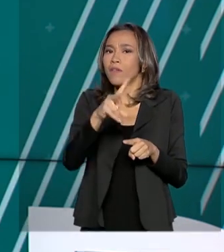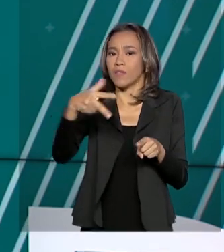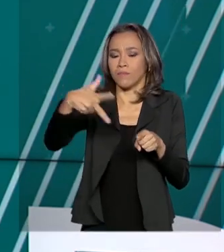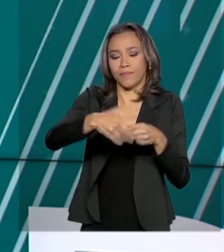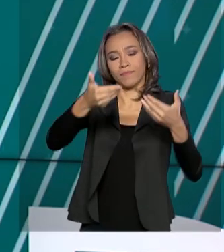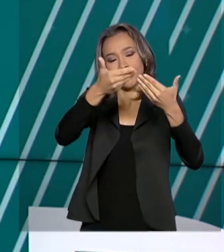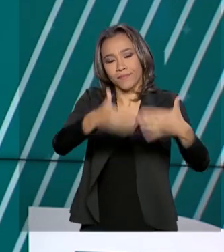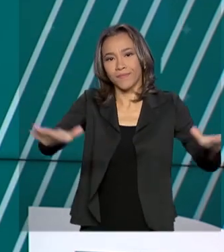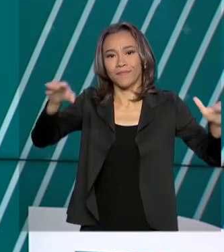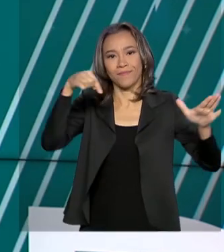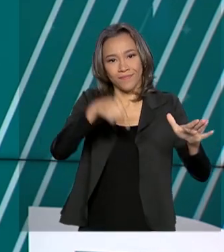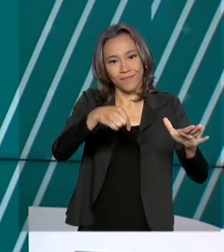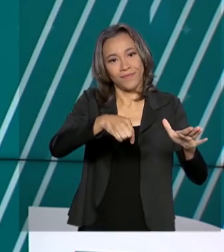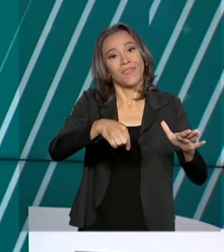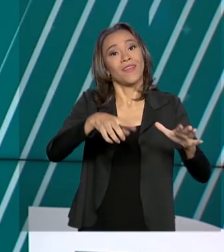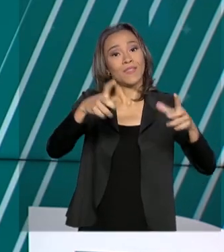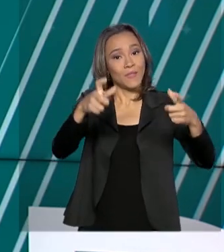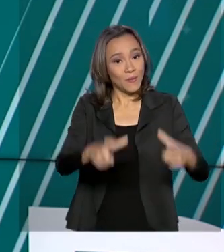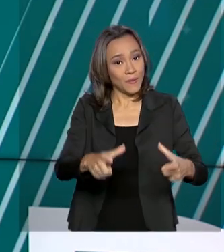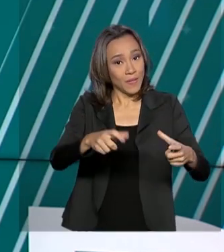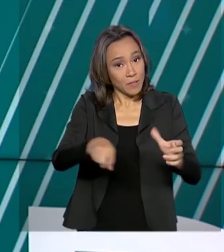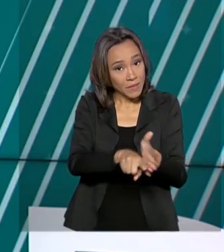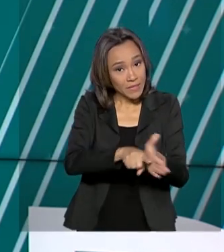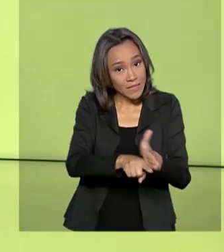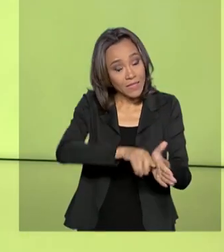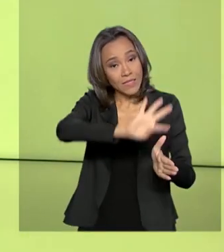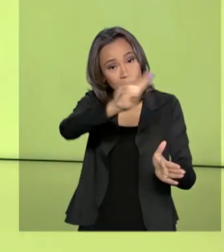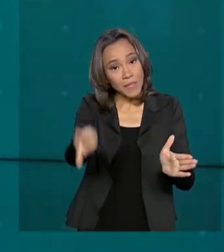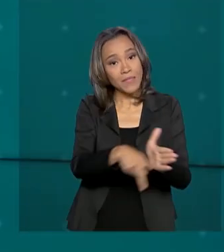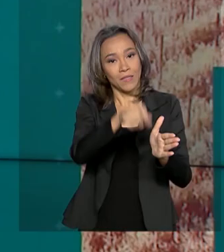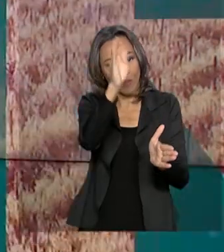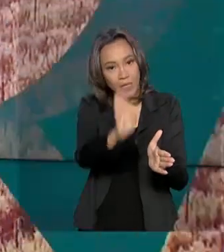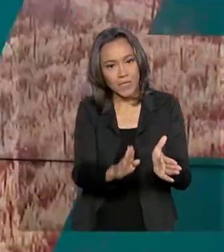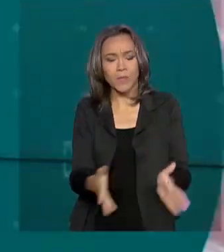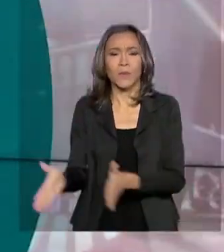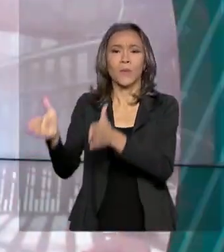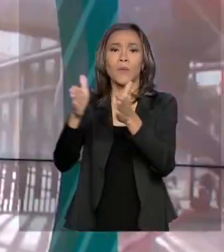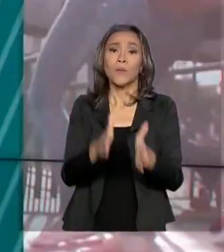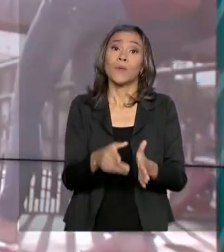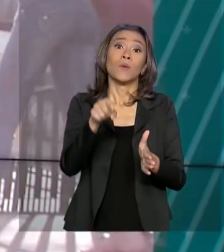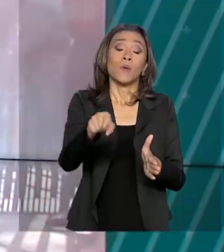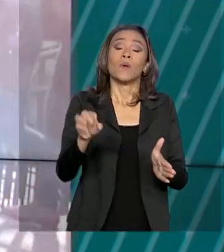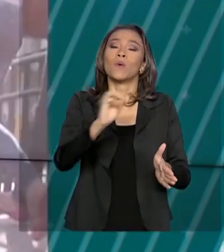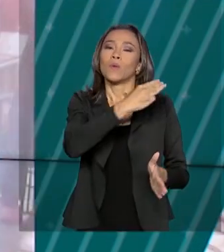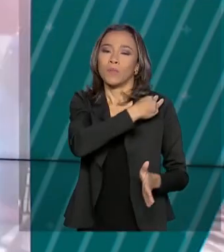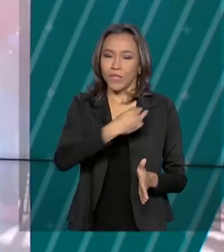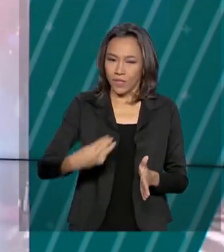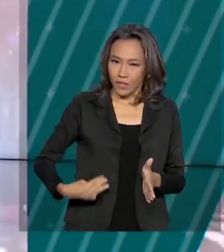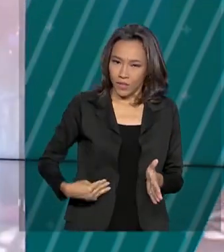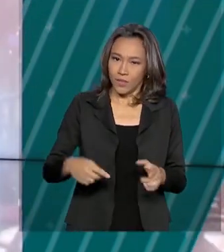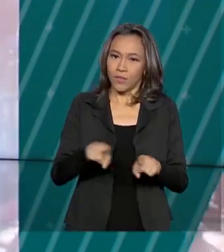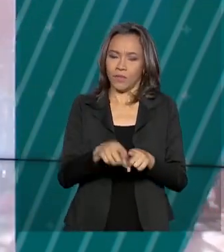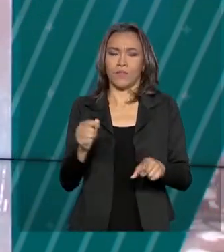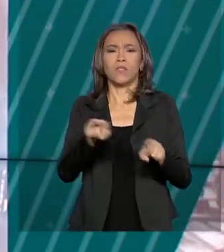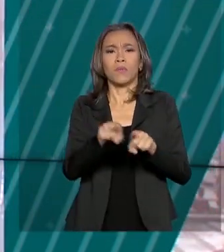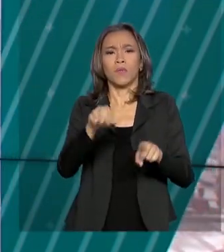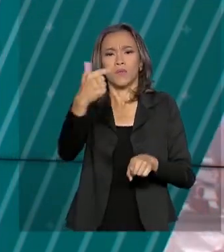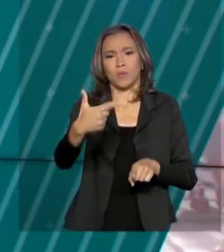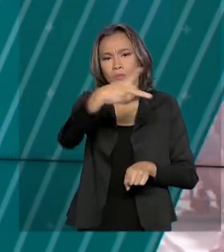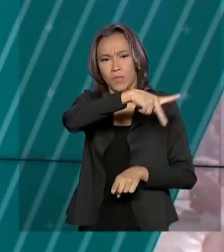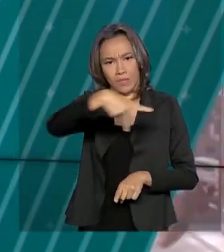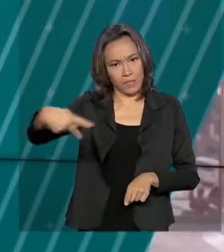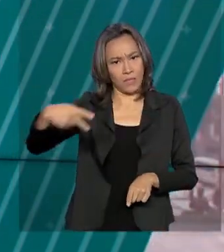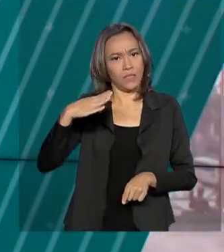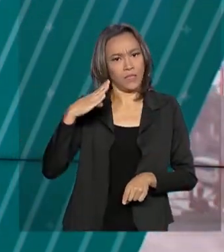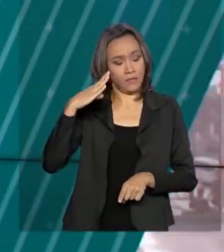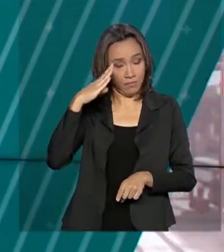base brasileira Comandante Ferraz. O vice-presidente Hamilton Mourão e o ministro da Ciência, Tecnologia, Inovações e Comunicações,